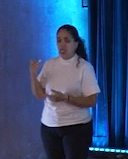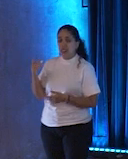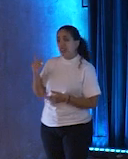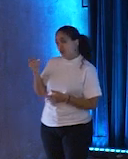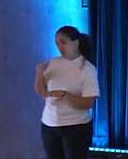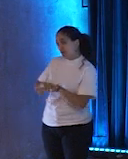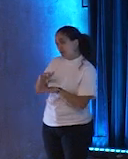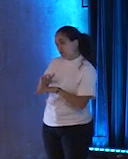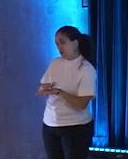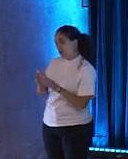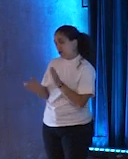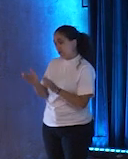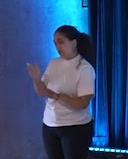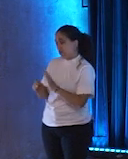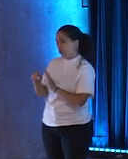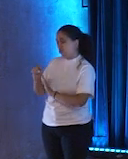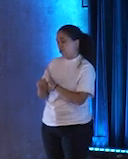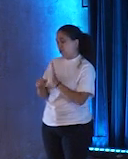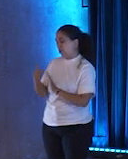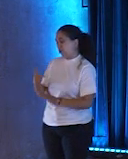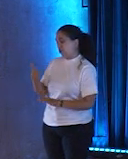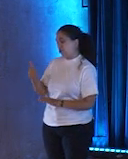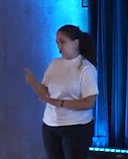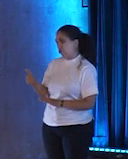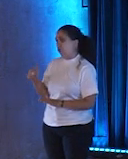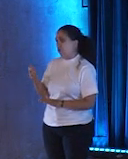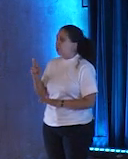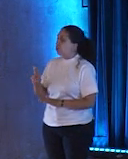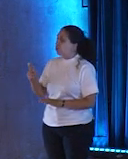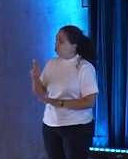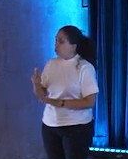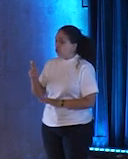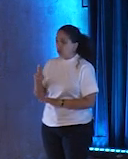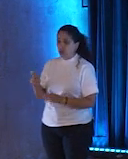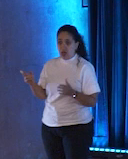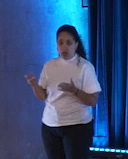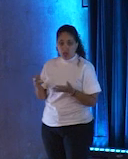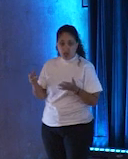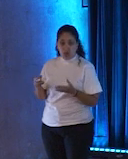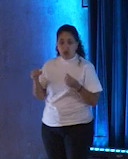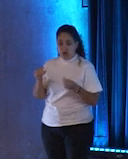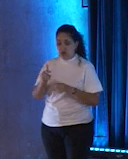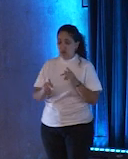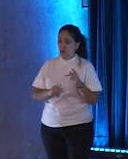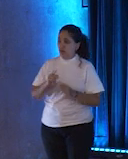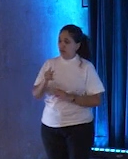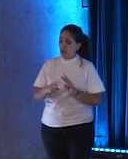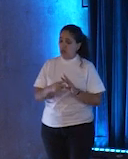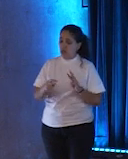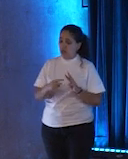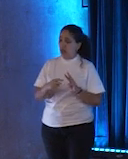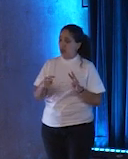sido produzidos durante o século XXI e sejam utilizados atualmente pelas populações